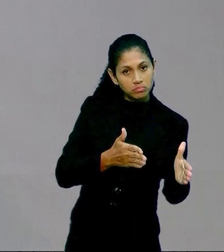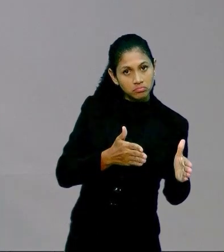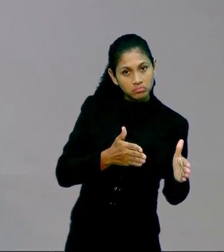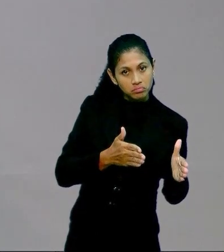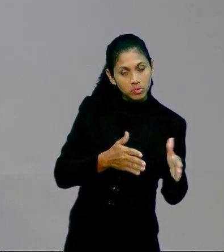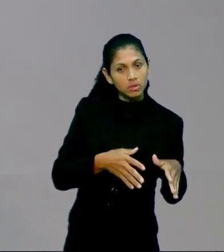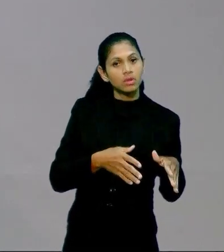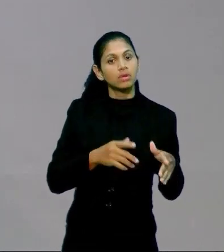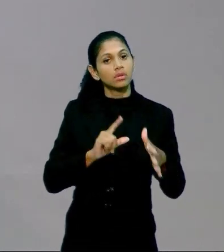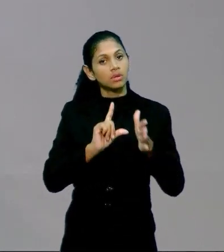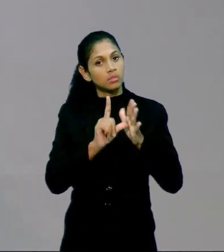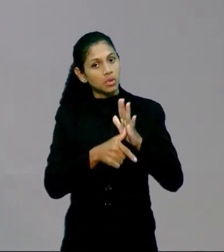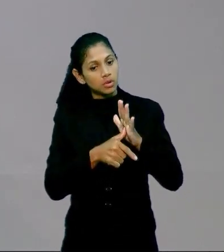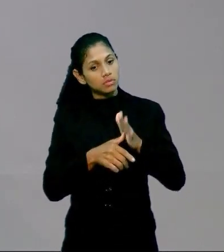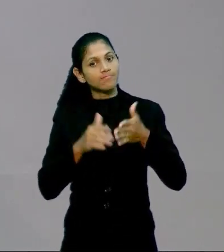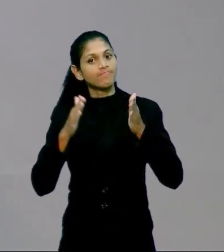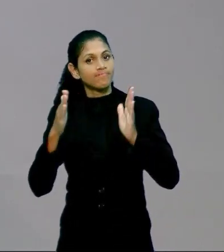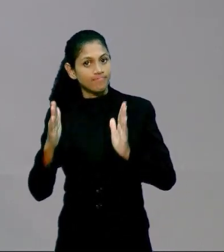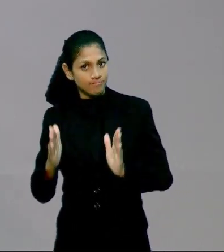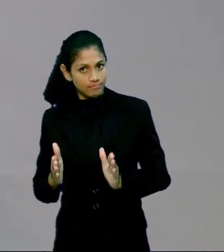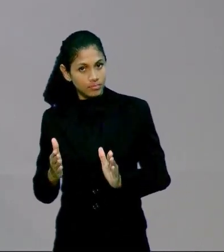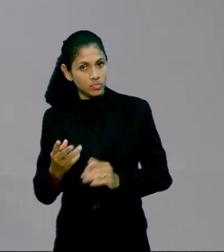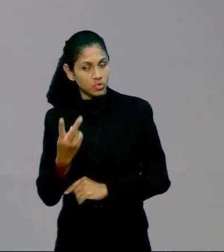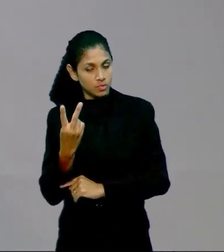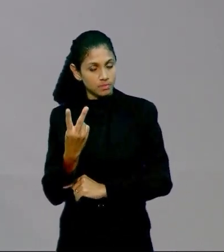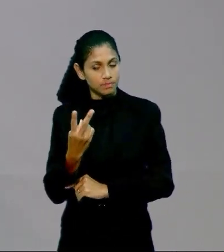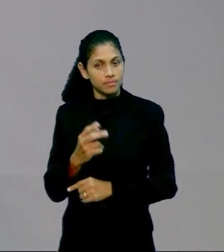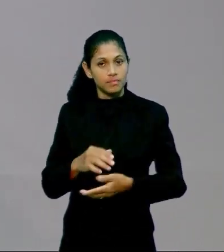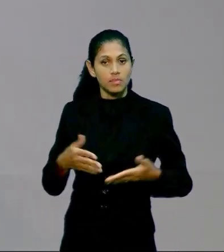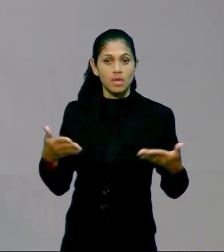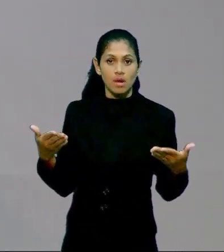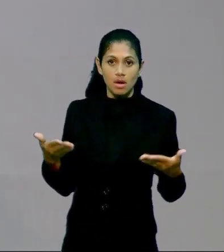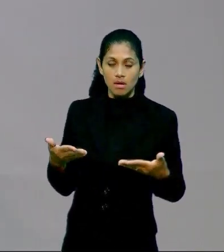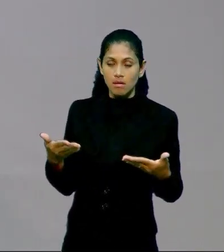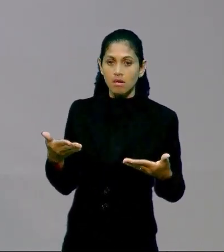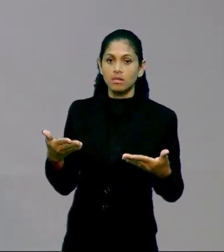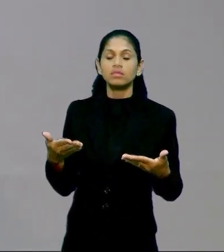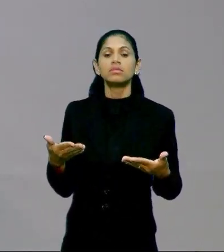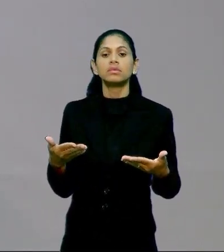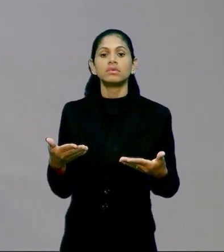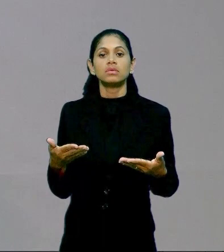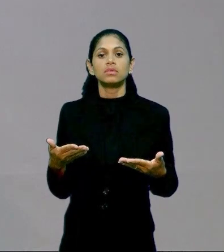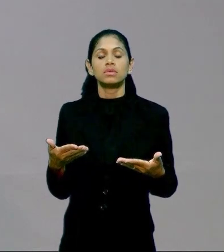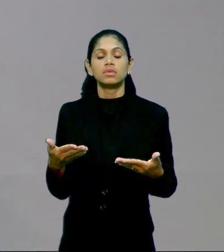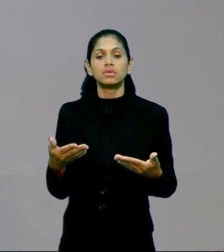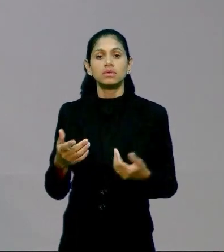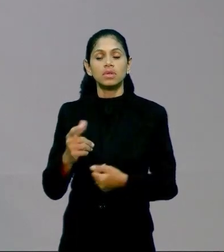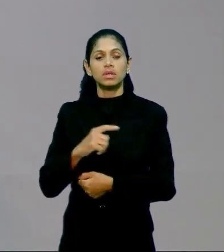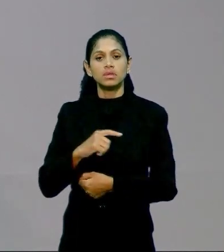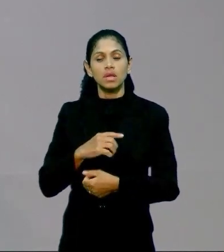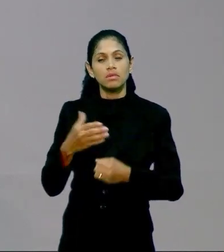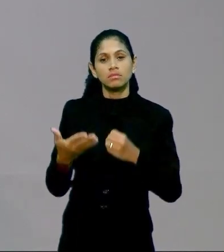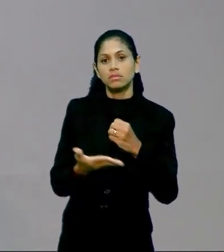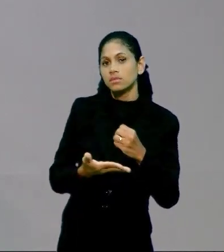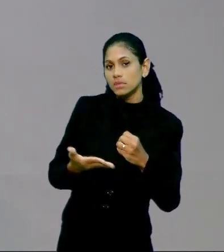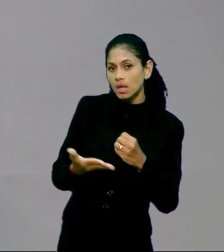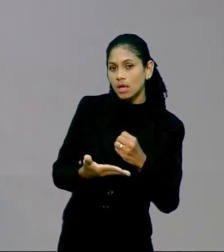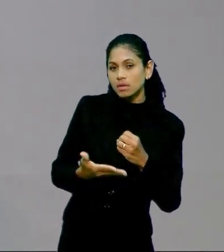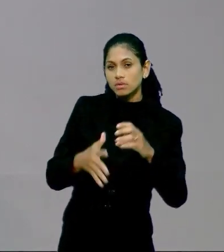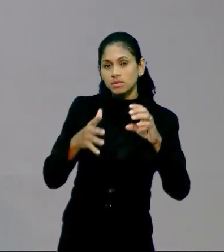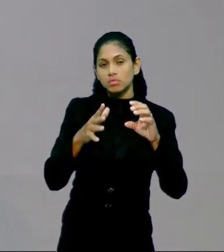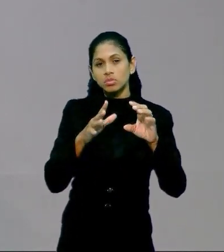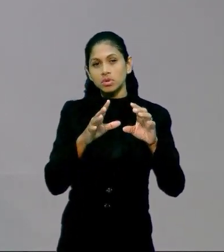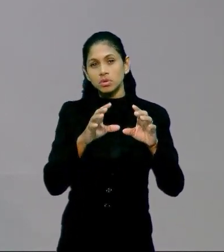periódica, parte 2, e agora, como nós temos todo um aparato sobre os elementos e a forma que eles estão